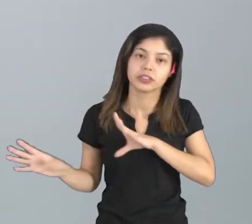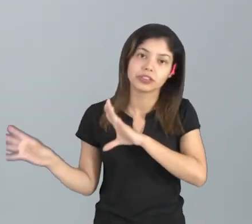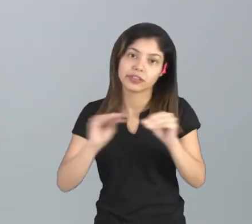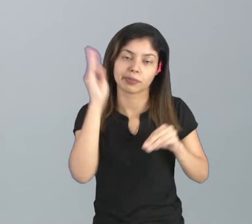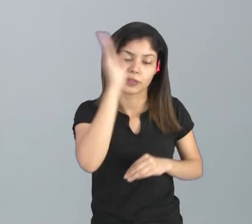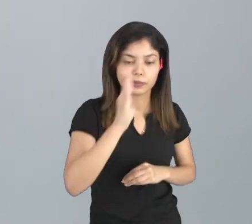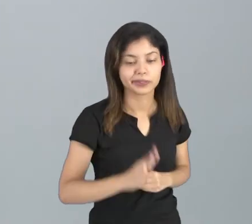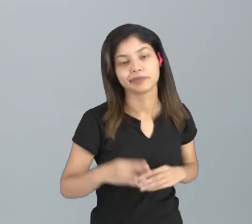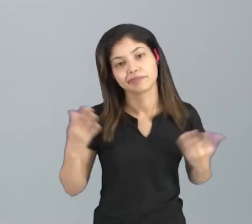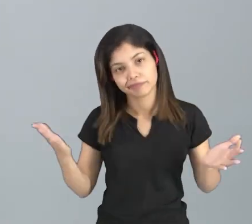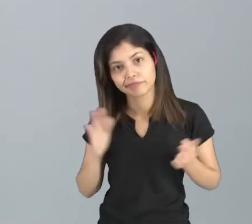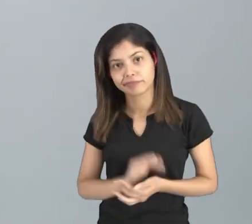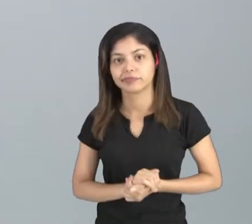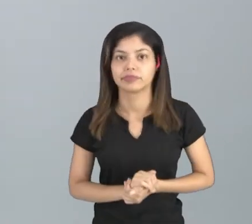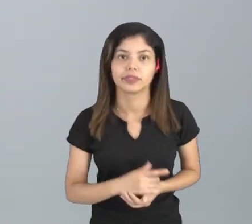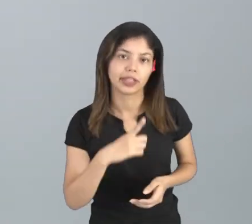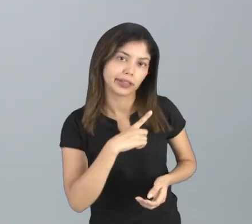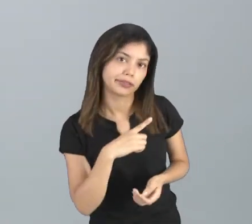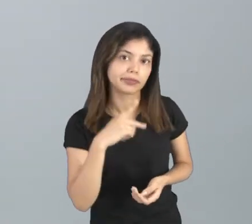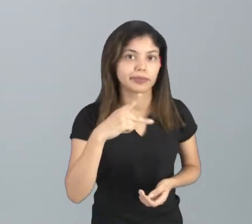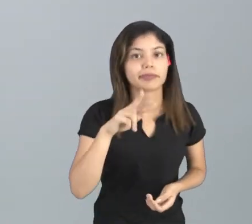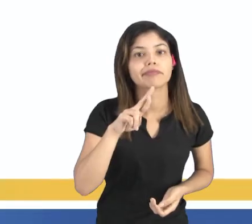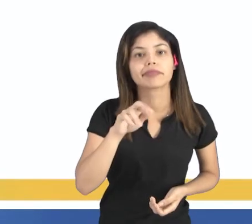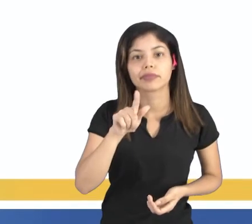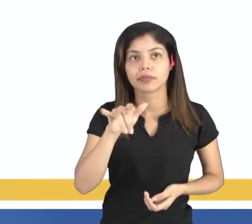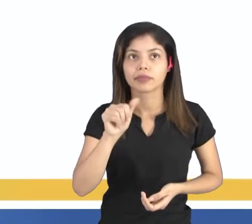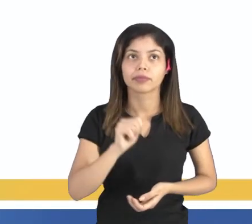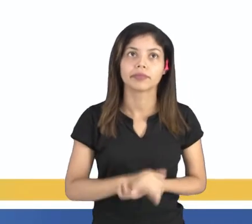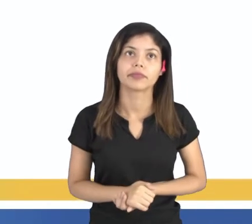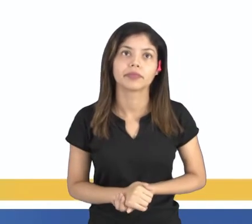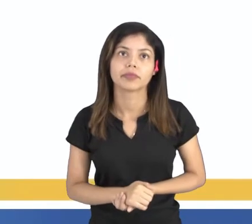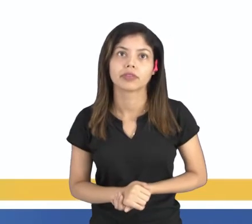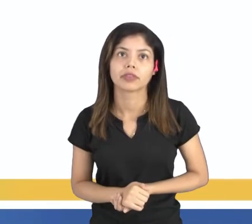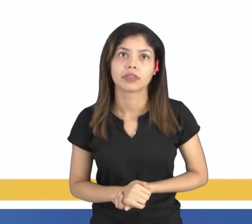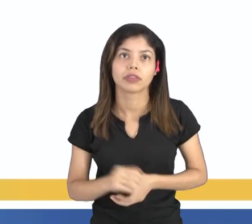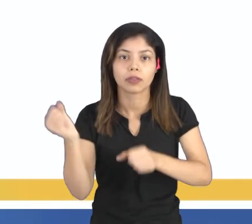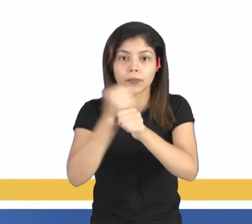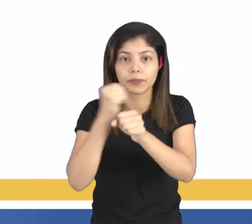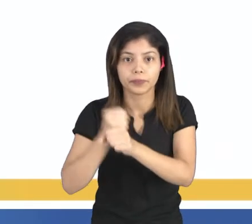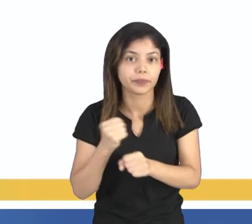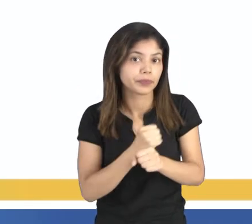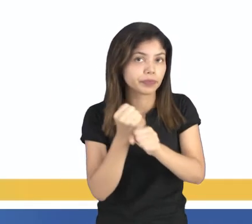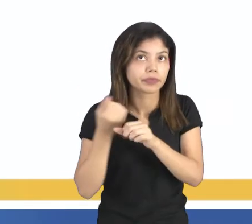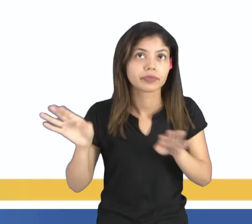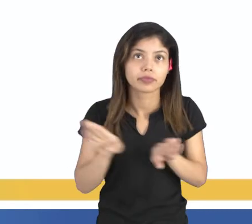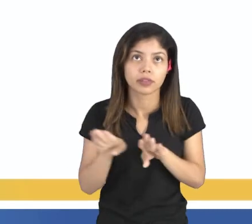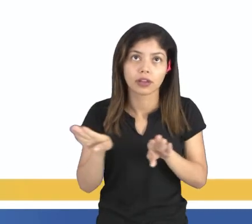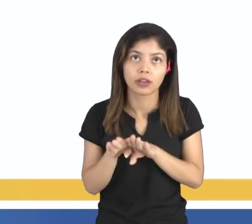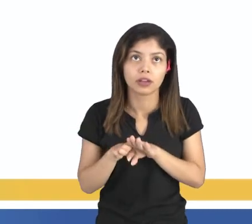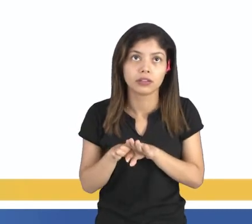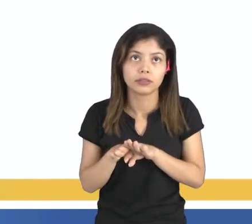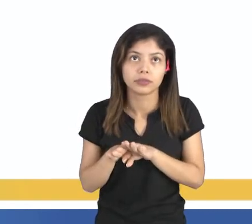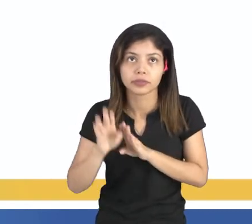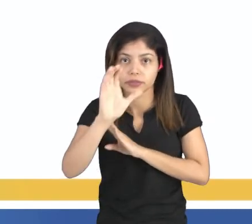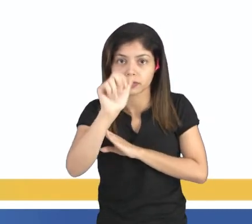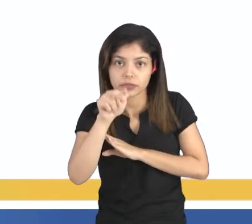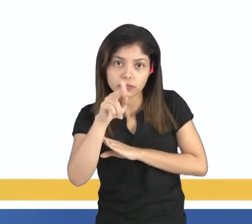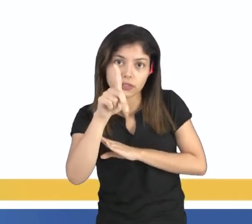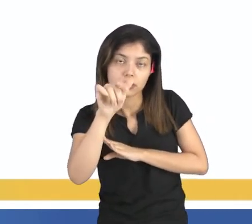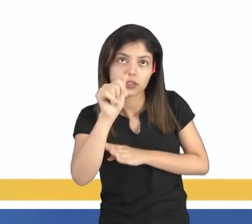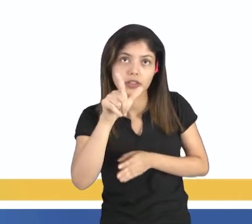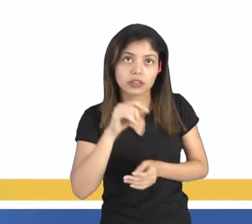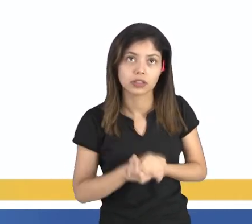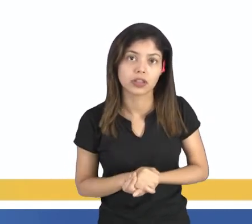que veio para o Brasil e virou praga. As construções de canais também trazem transtorno,